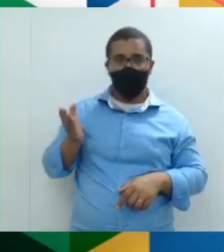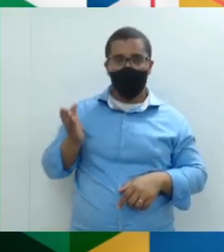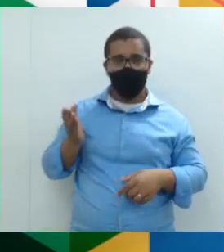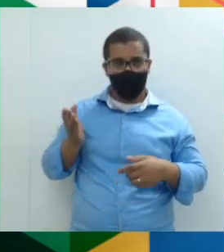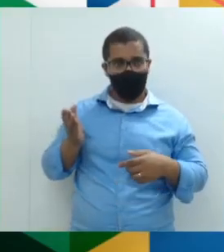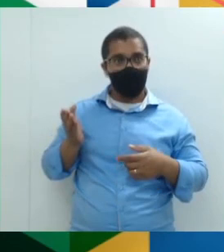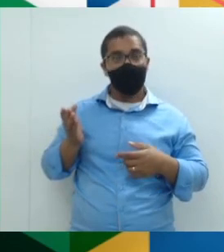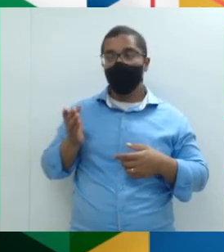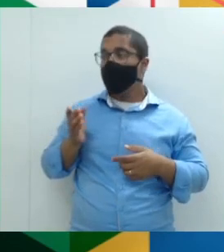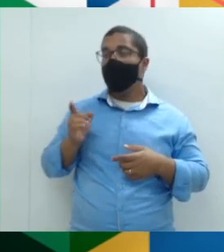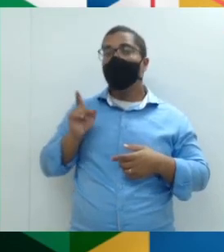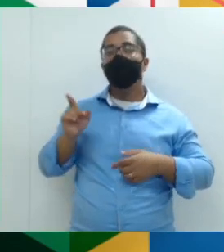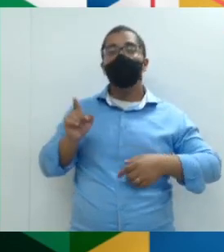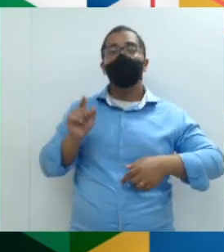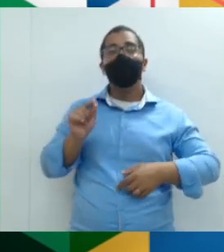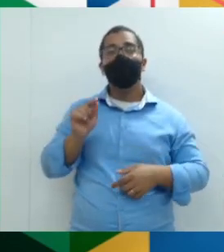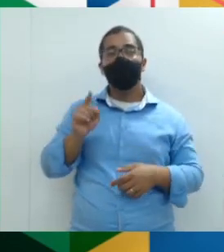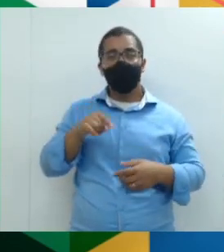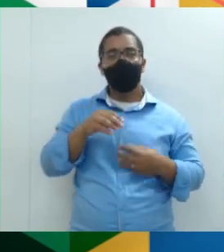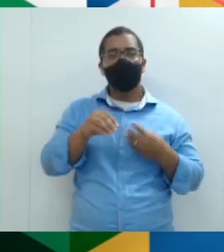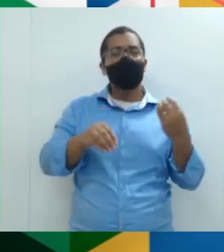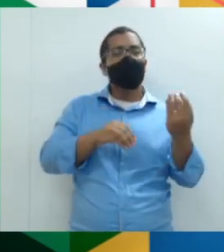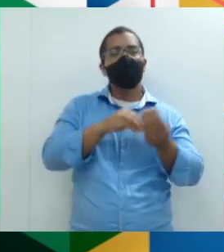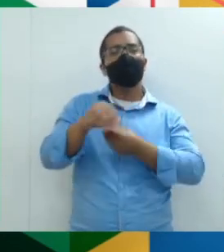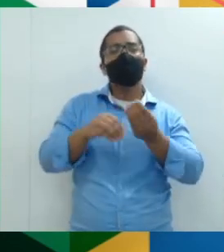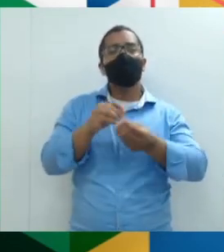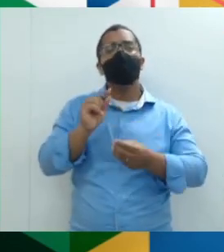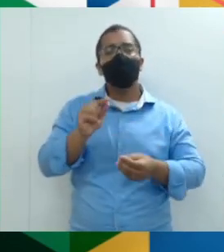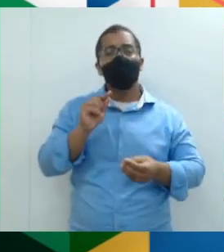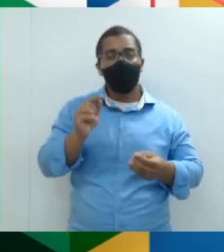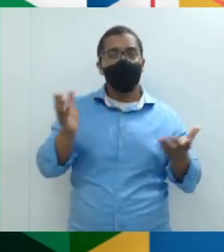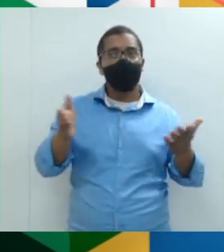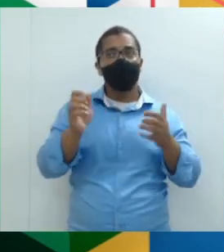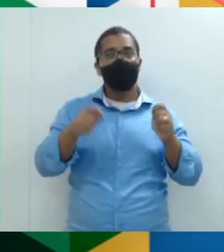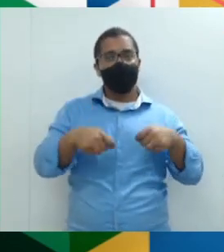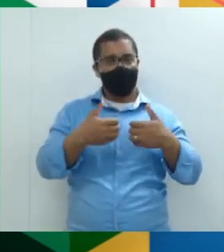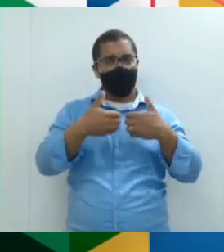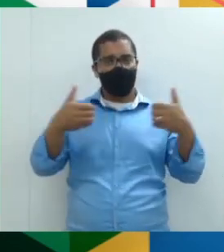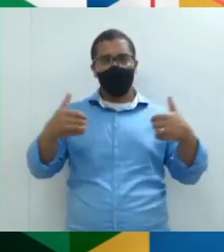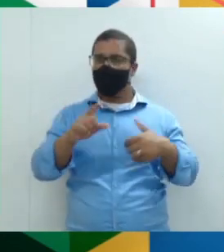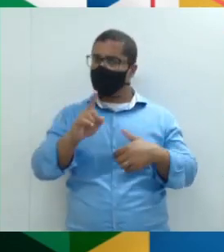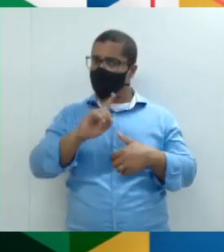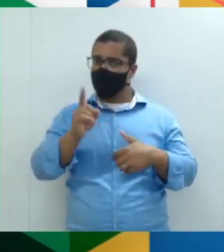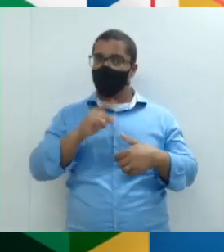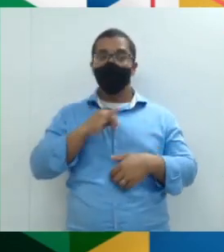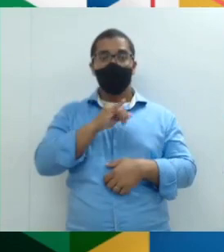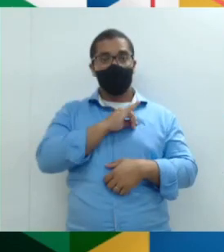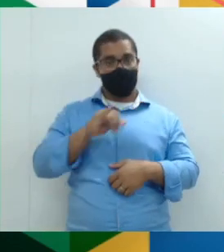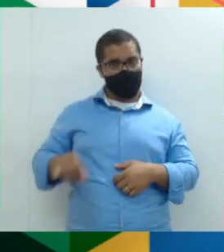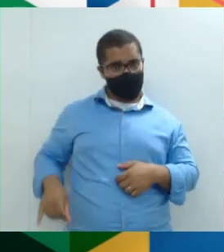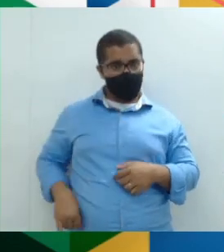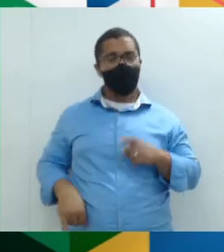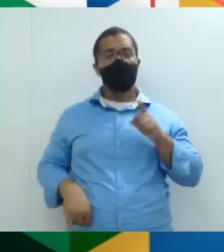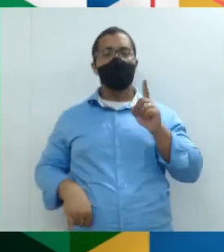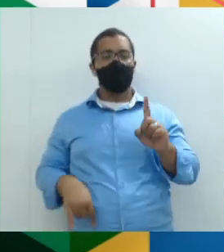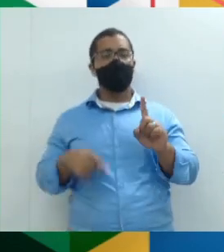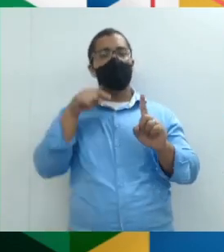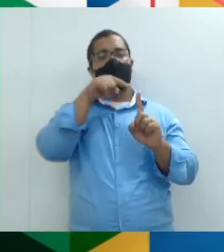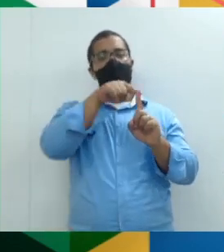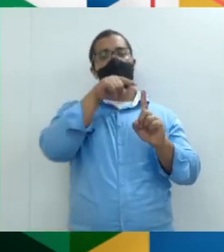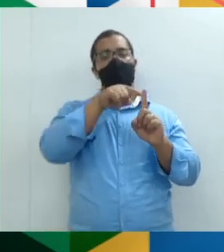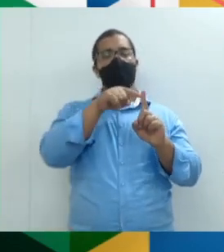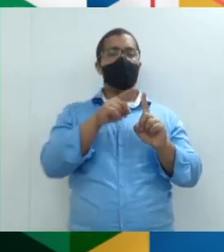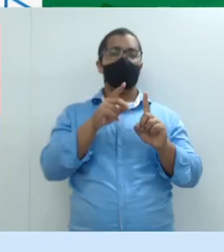vai entender nitidamente que misturou. Agora não tem mais como separar, né? Você tem o imperador sendo nomeado ali, sendo